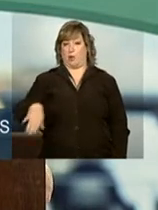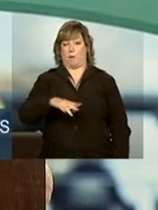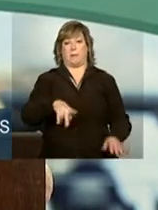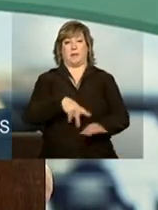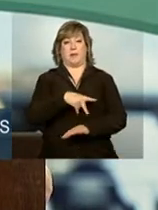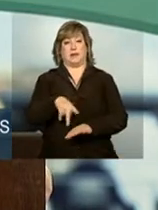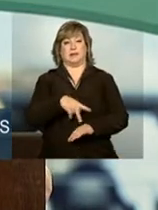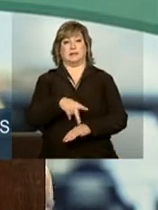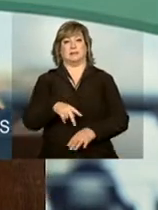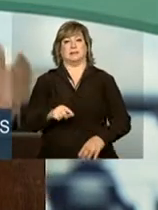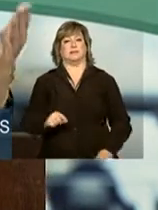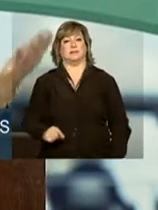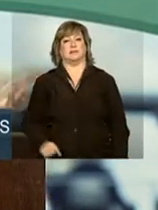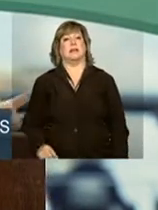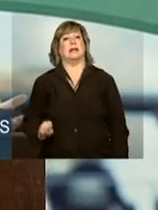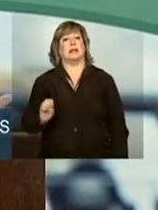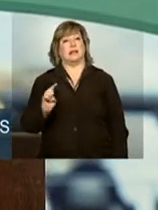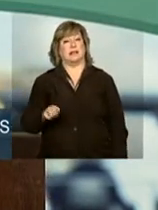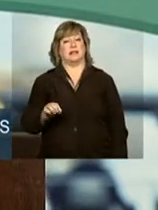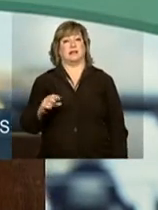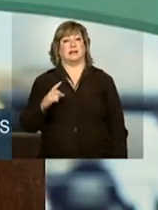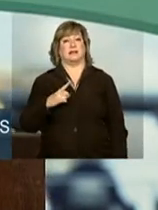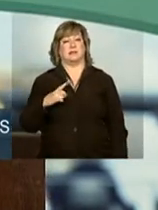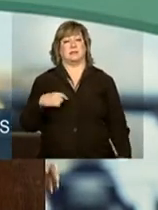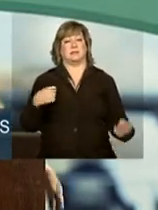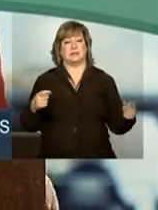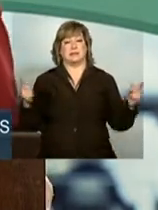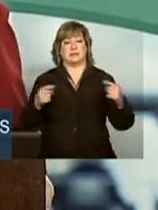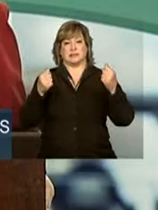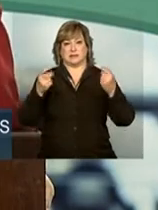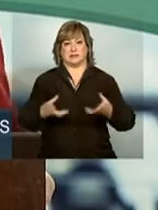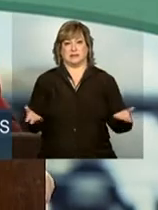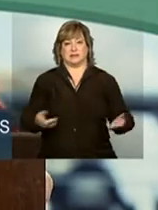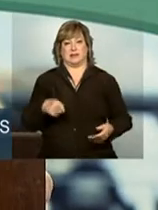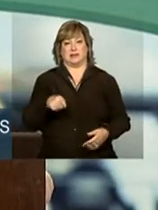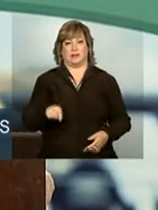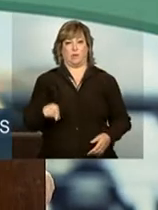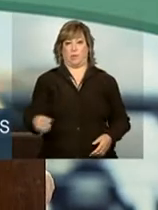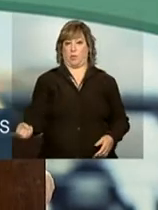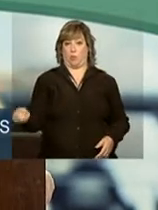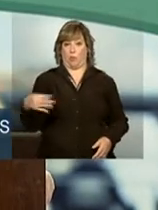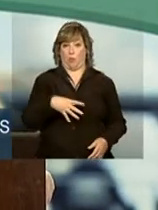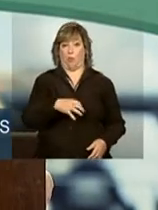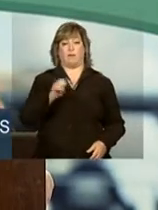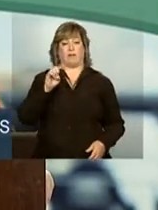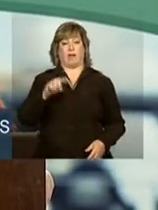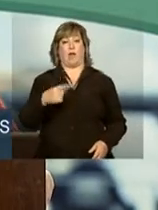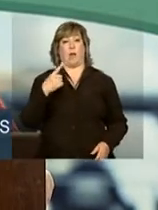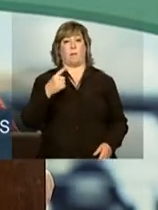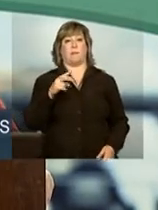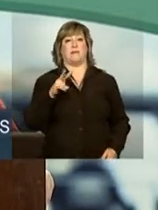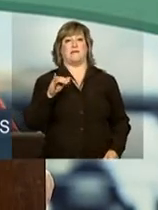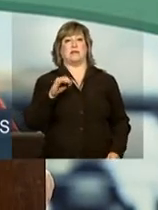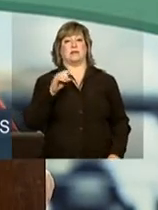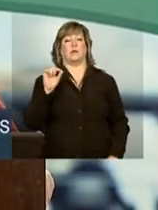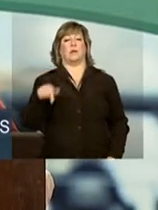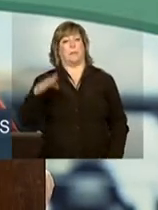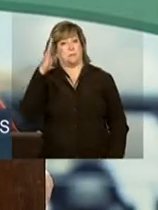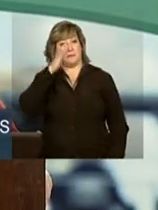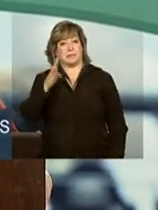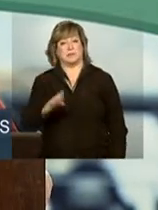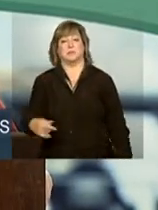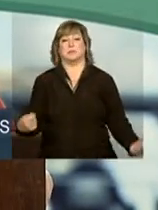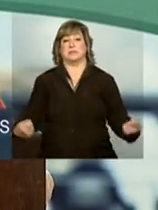e tem de ser sintetizado assim: o novo é uma visão que o Brasil